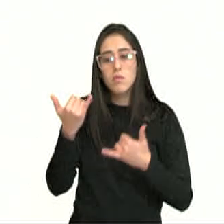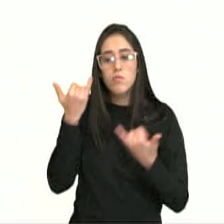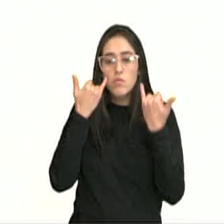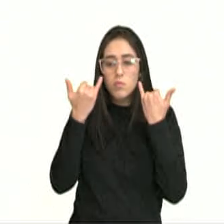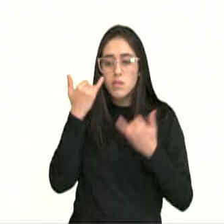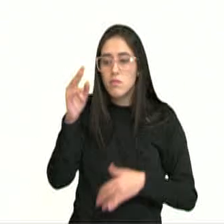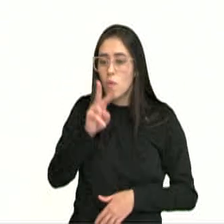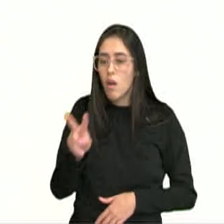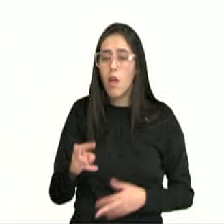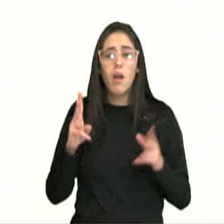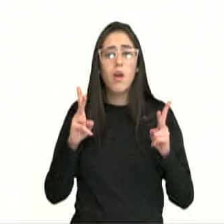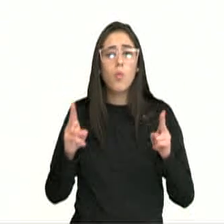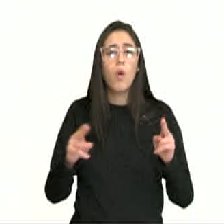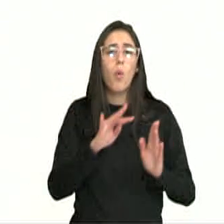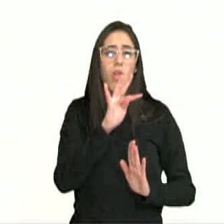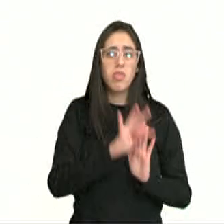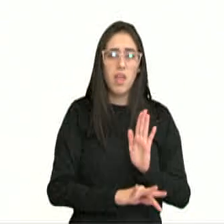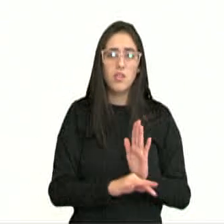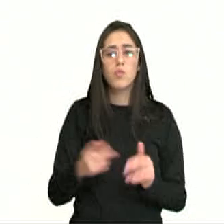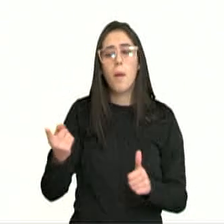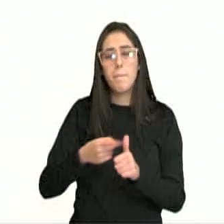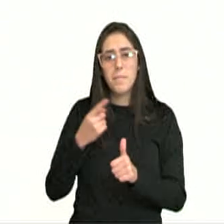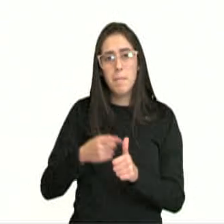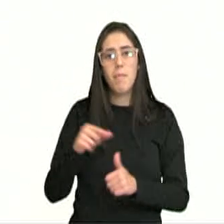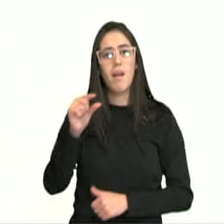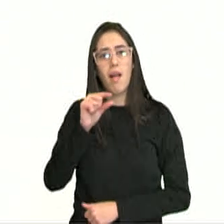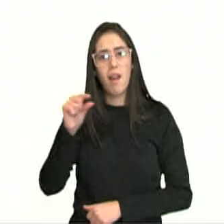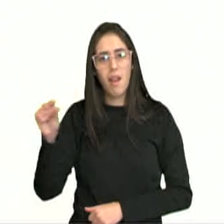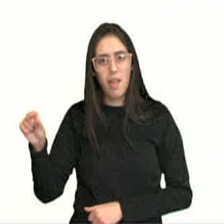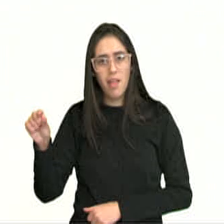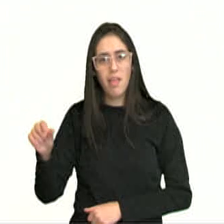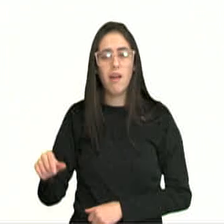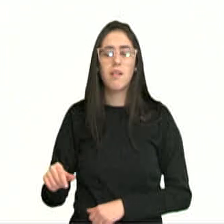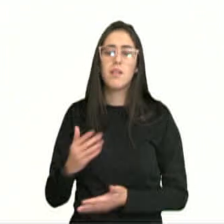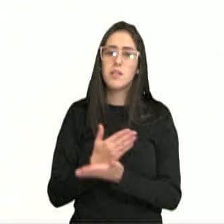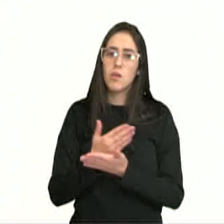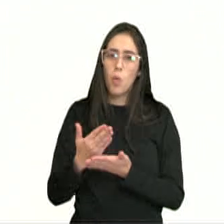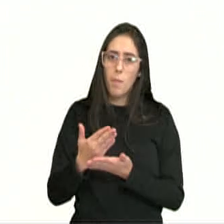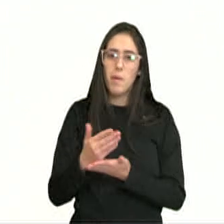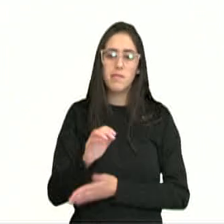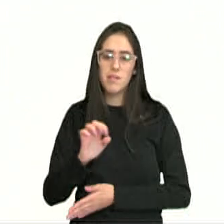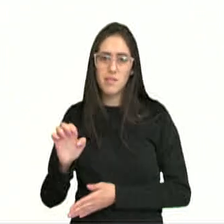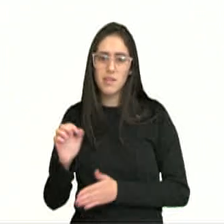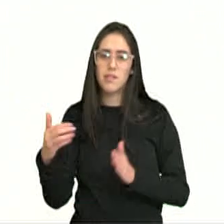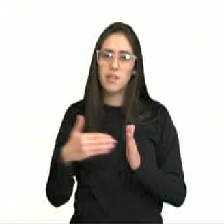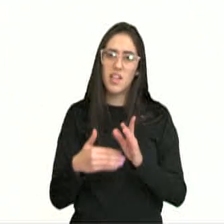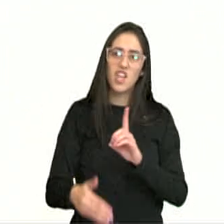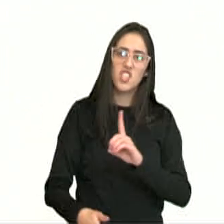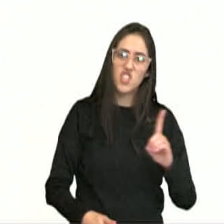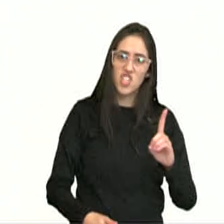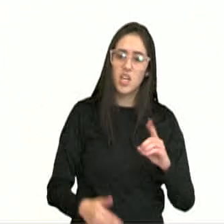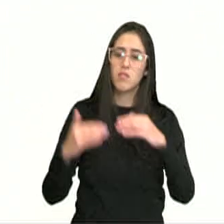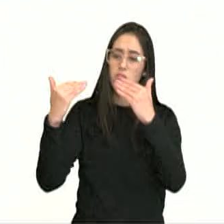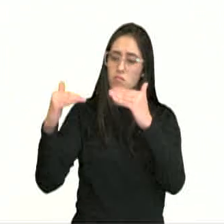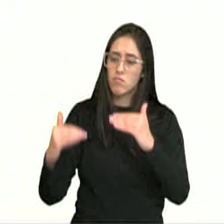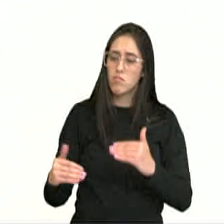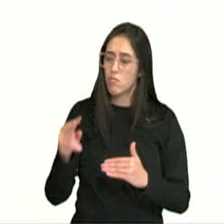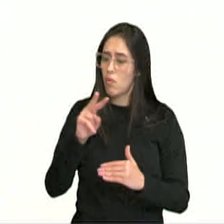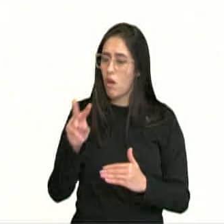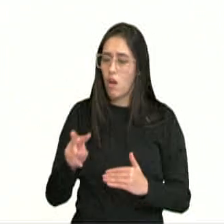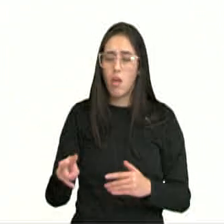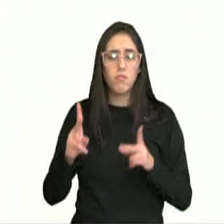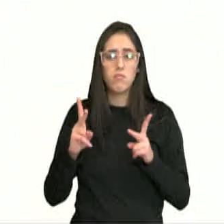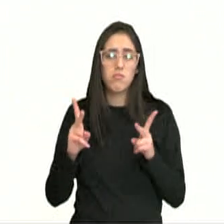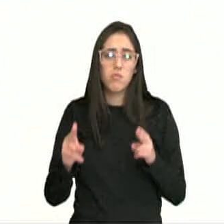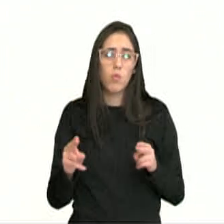texto, isso é, comece pela primeira linha, da esquerda para a direita e segue descendo linha a linha. Então, ela segue a mesma estrutura